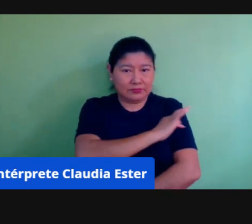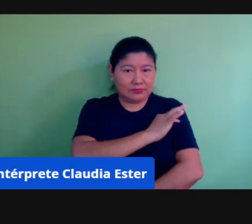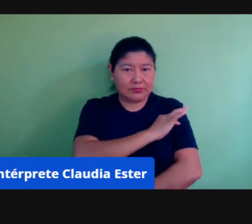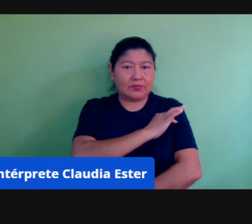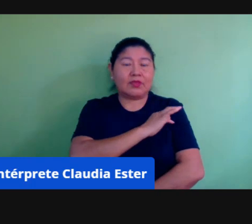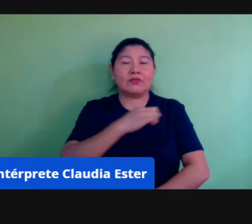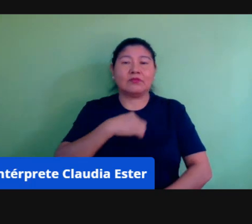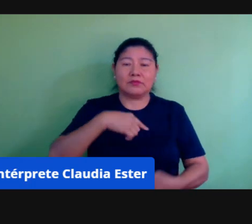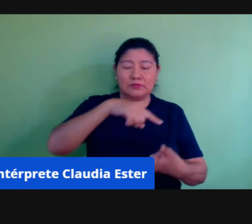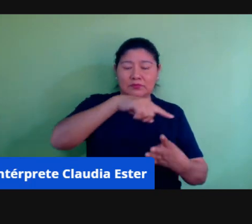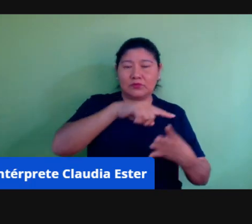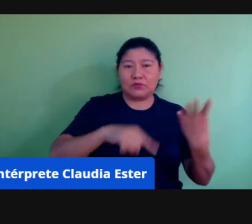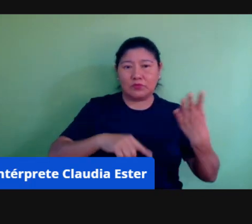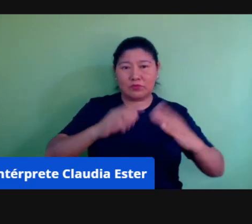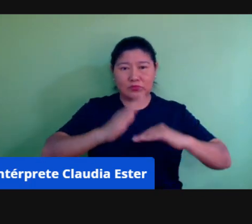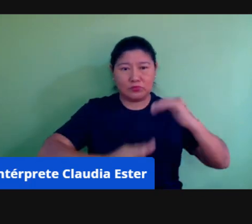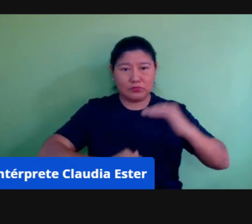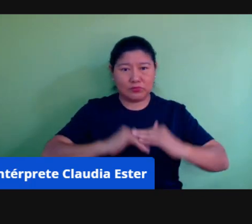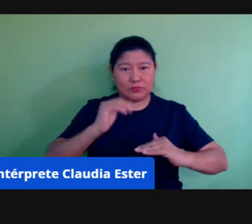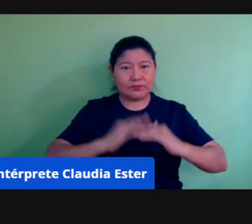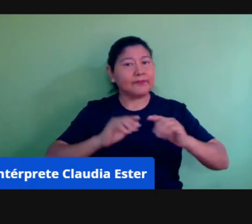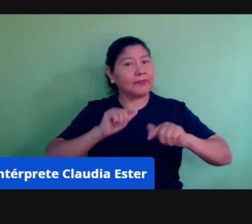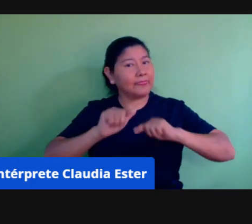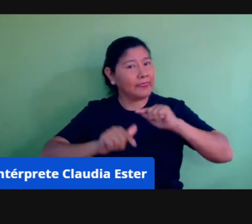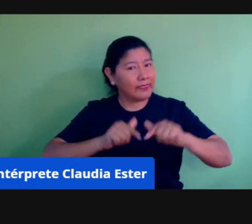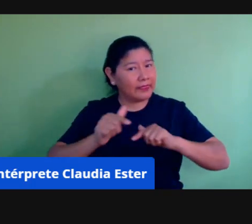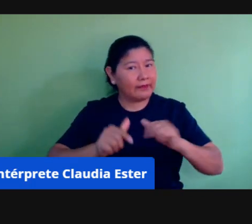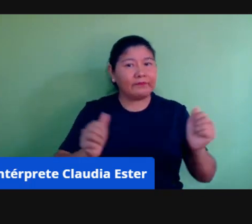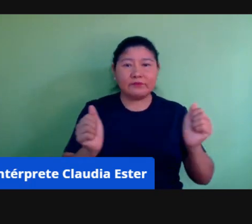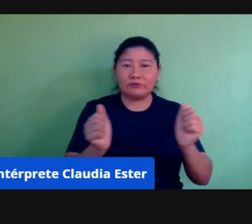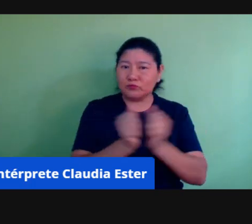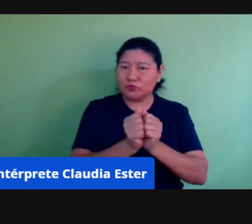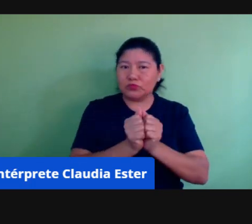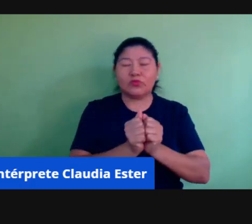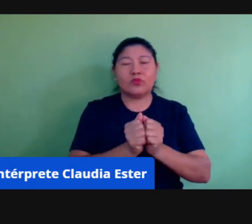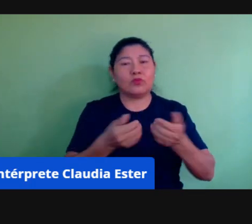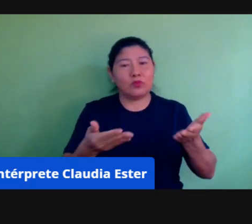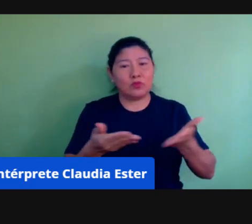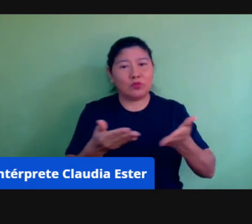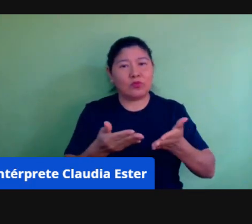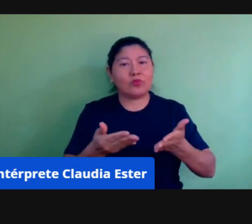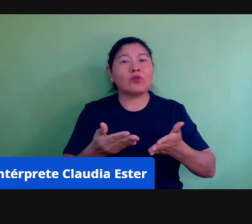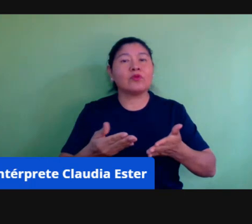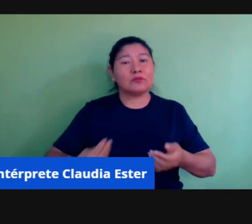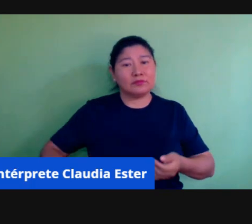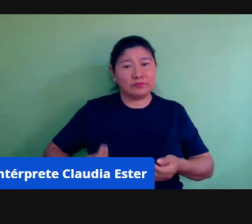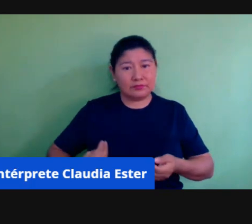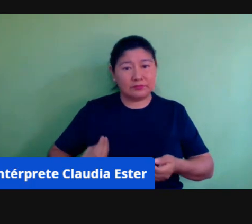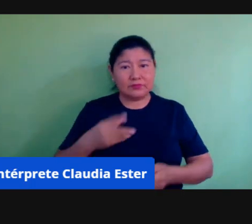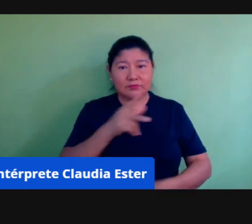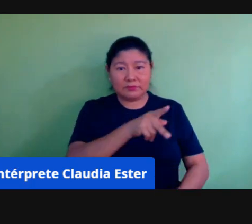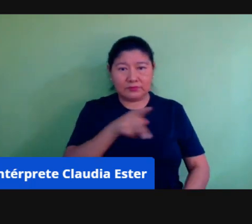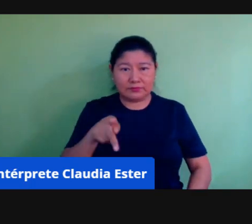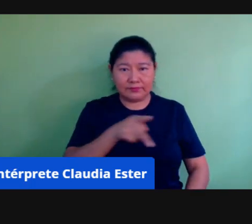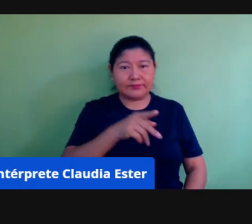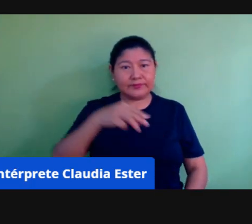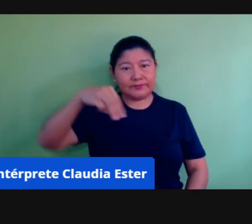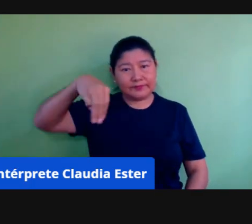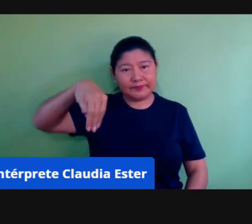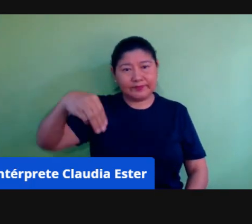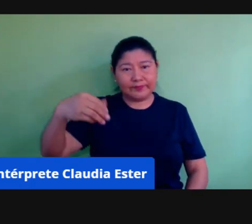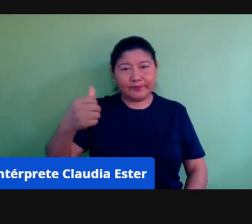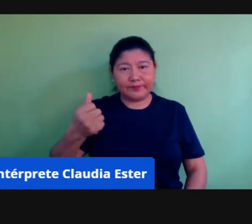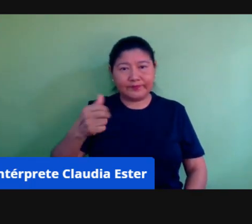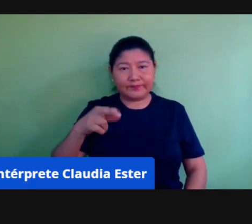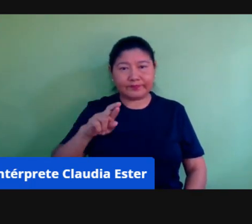sou eu, Glebe, a professora Marli, que vai estar comigo hoje nessa live, e depois vocês vão conhecer